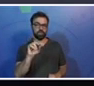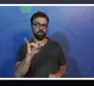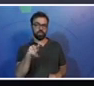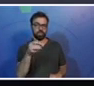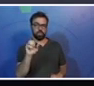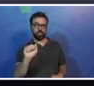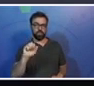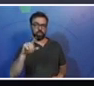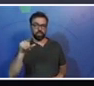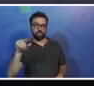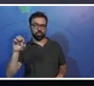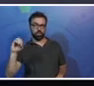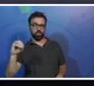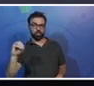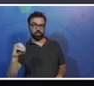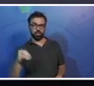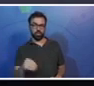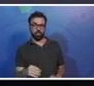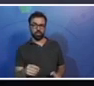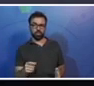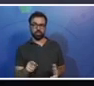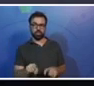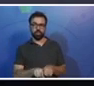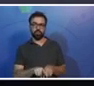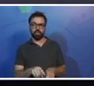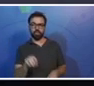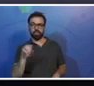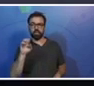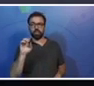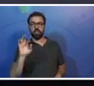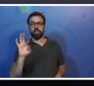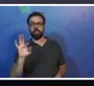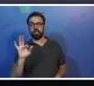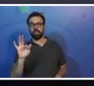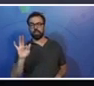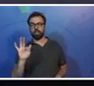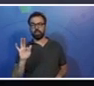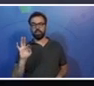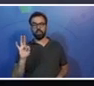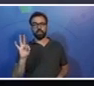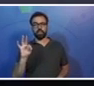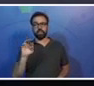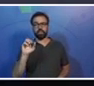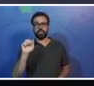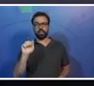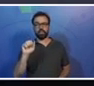tábua, botijão, certo? E a terceira